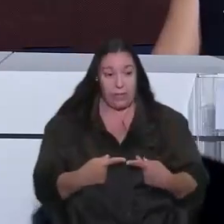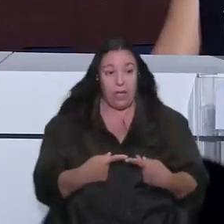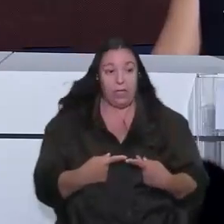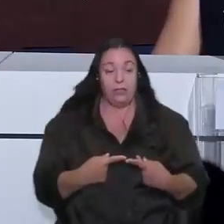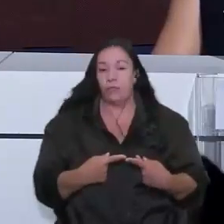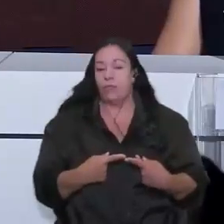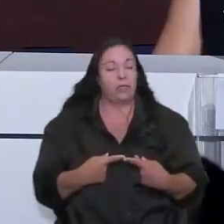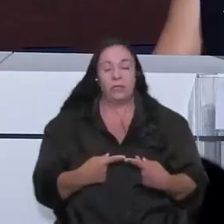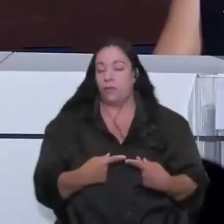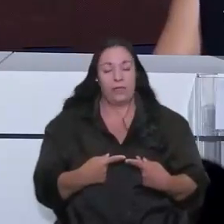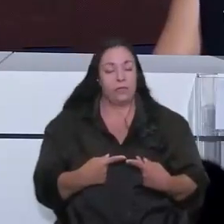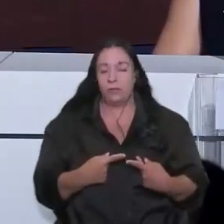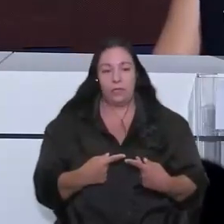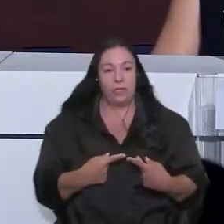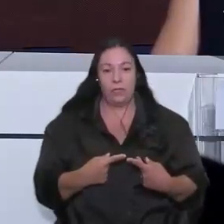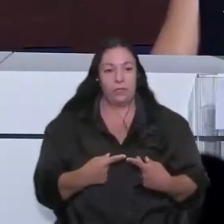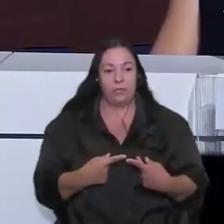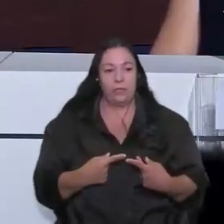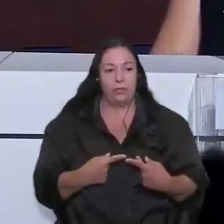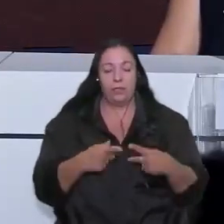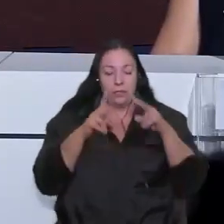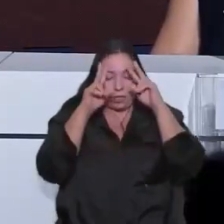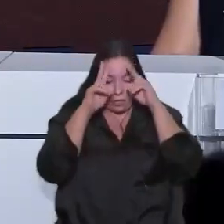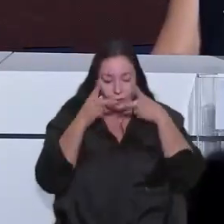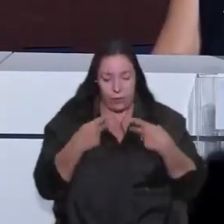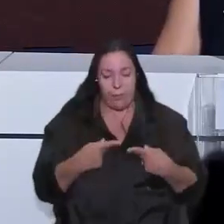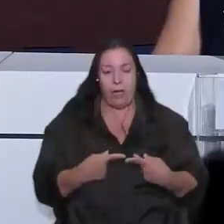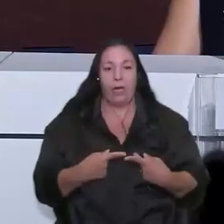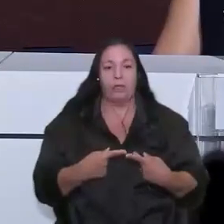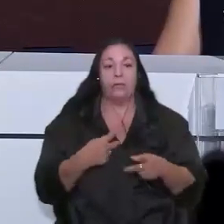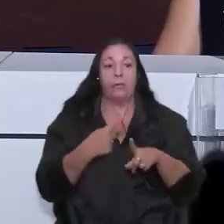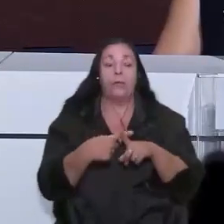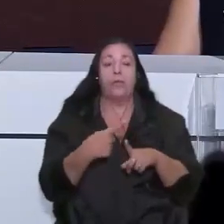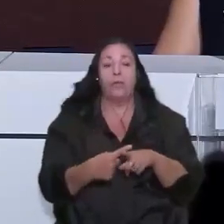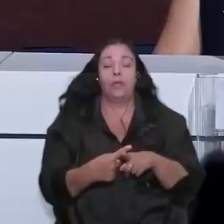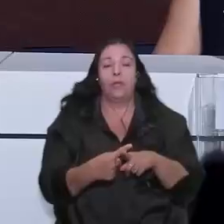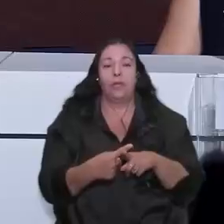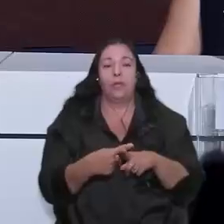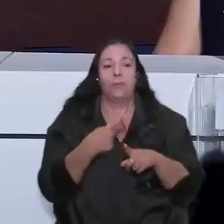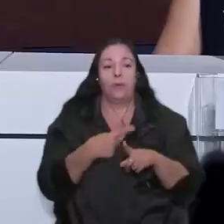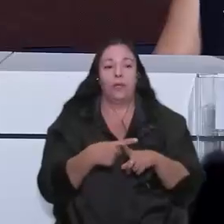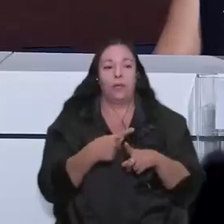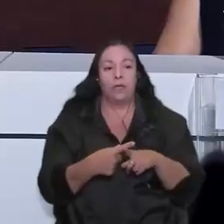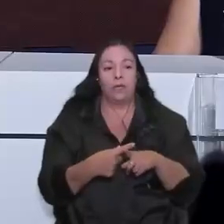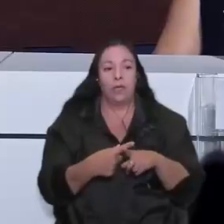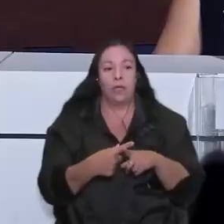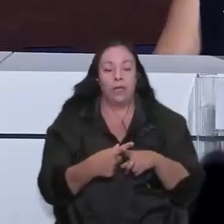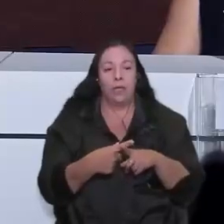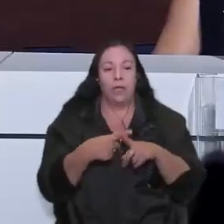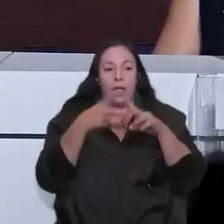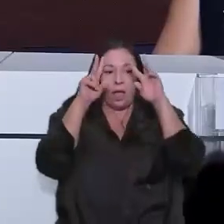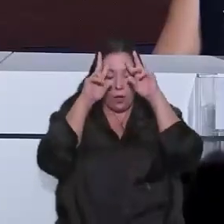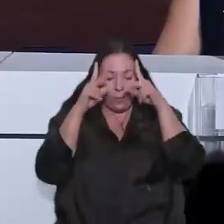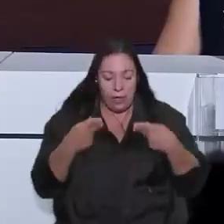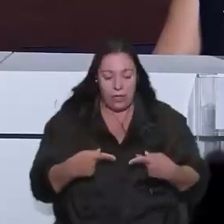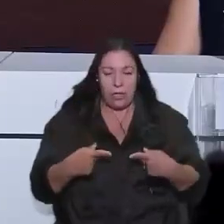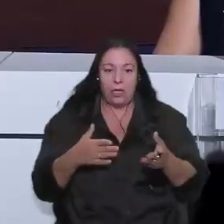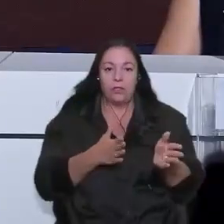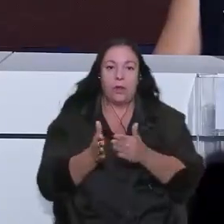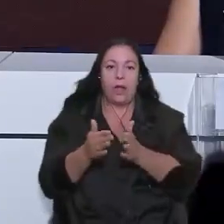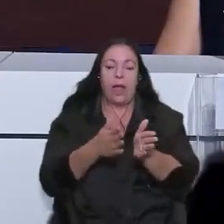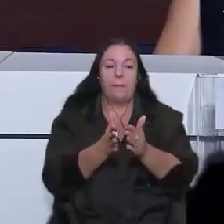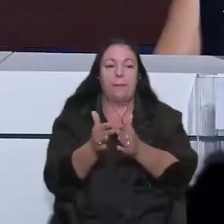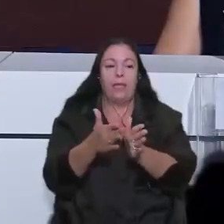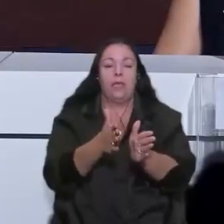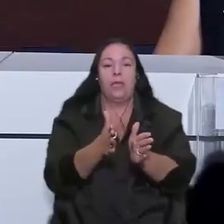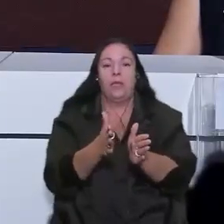talvez ainda não sejam seres humanos. Porquê? Porque ele diz que a humanidade é exatamente esse caminho em direção